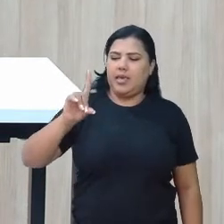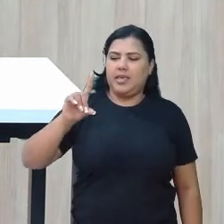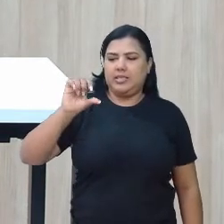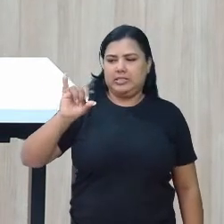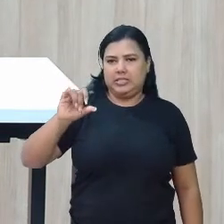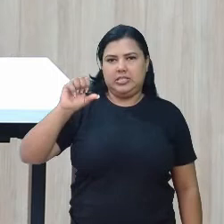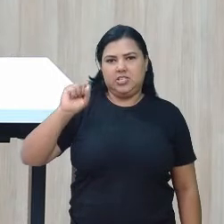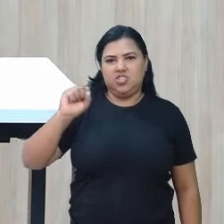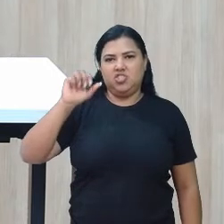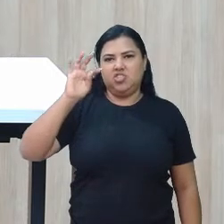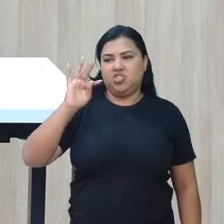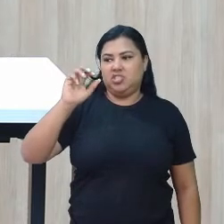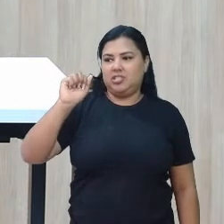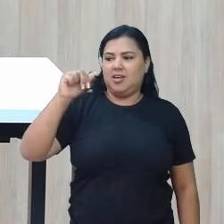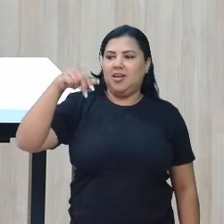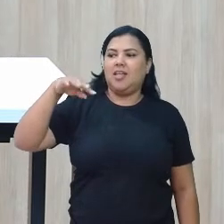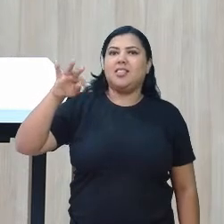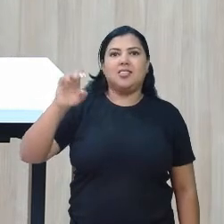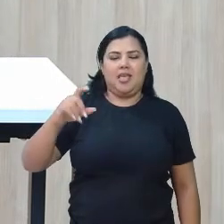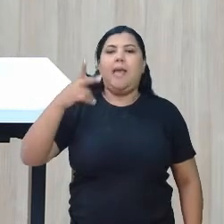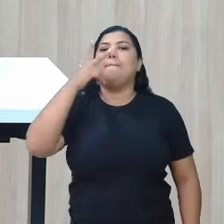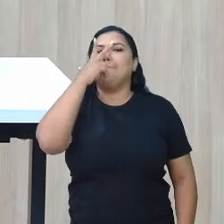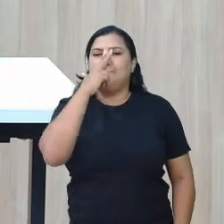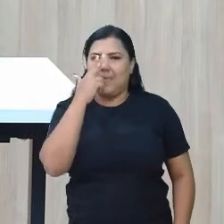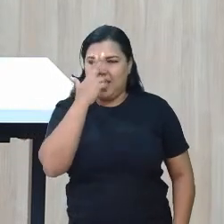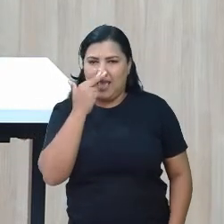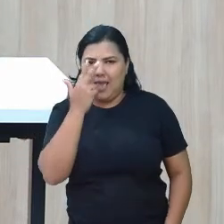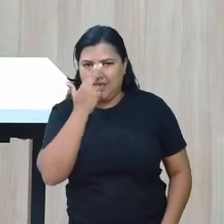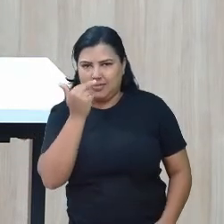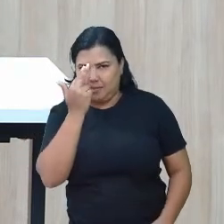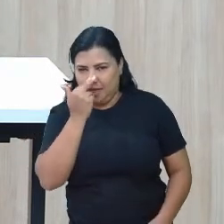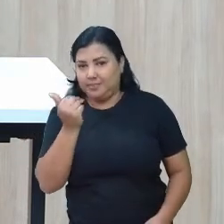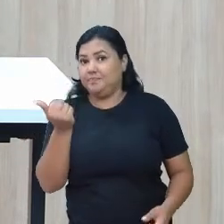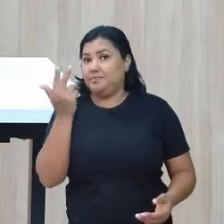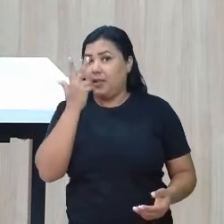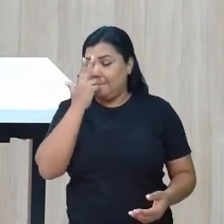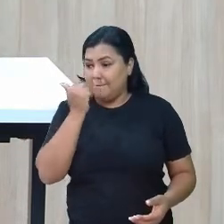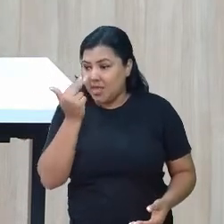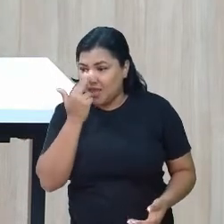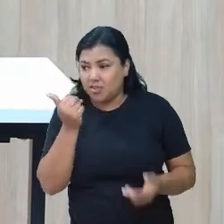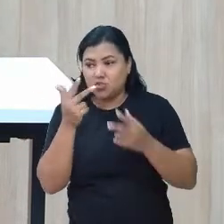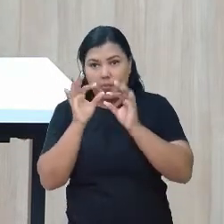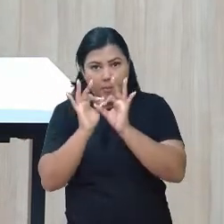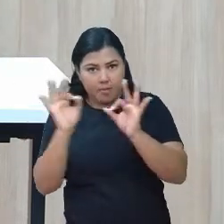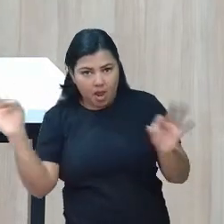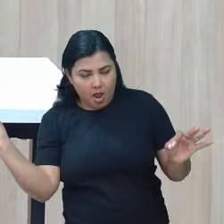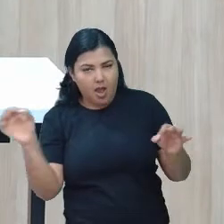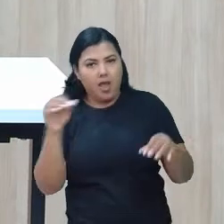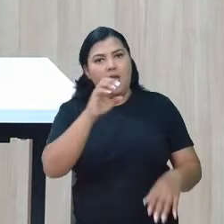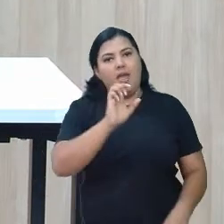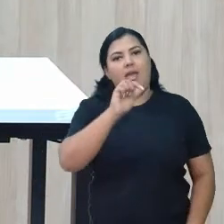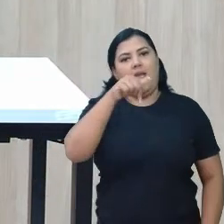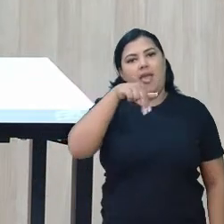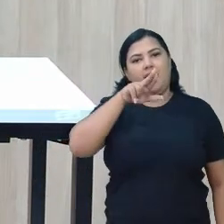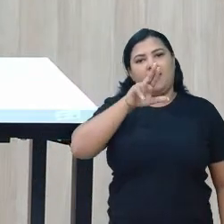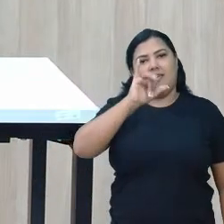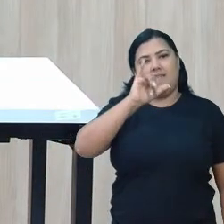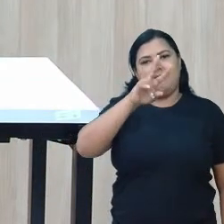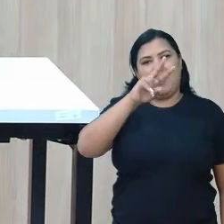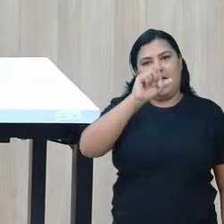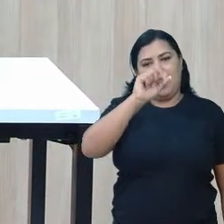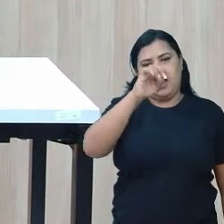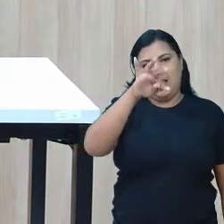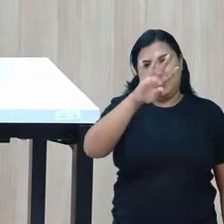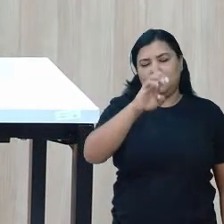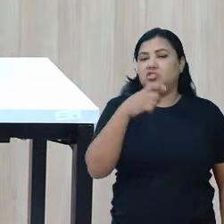mesma distância, né? Equivalente. Então, são palavras que dão esse sentido, ou seja, estão na igualdade, são